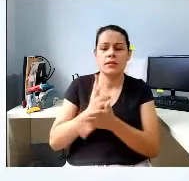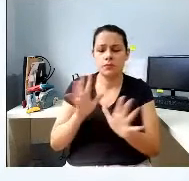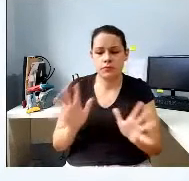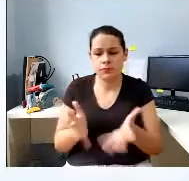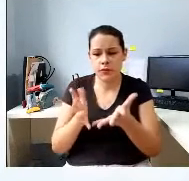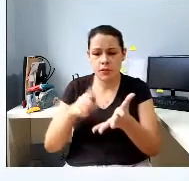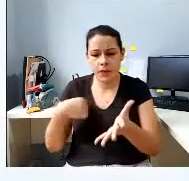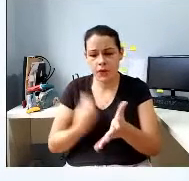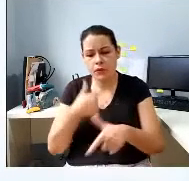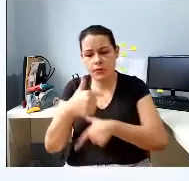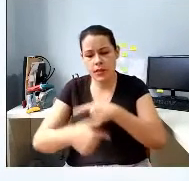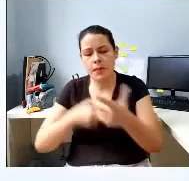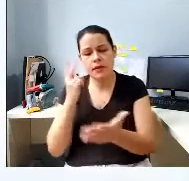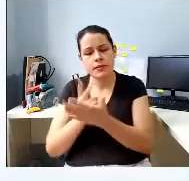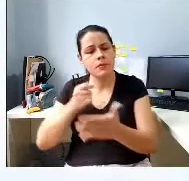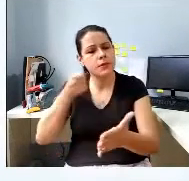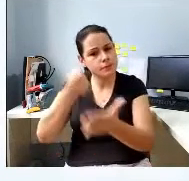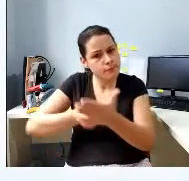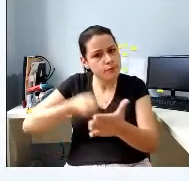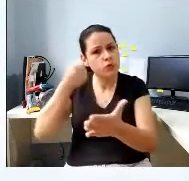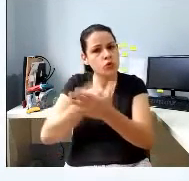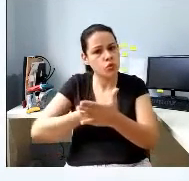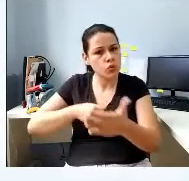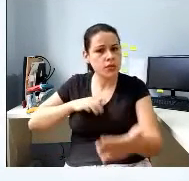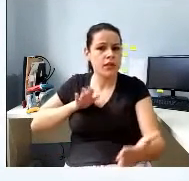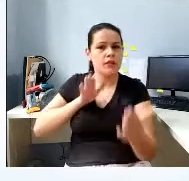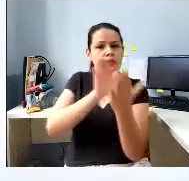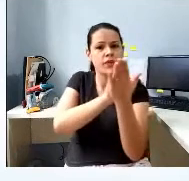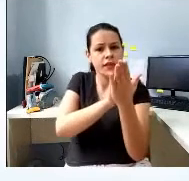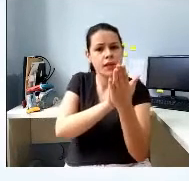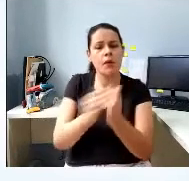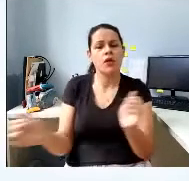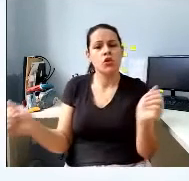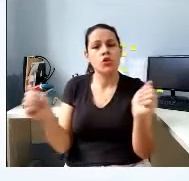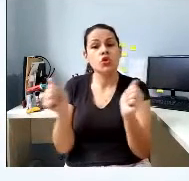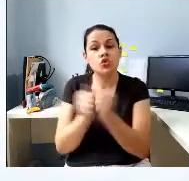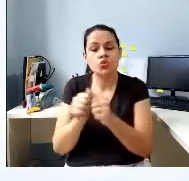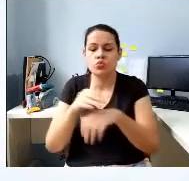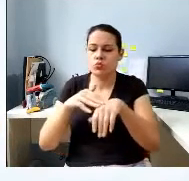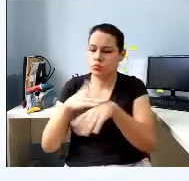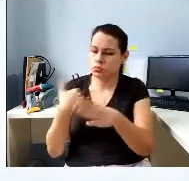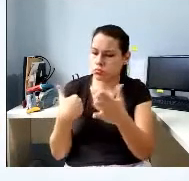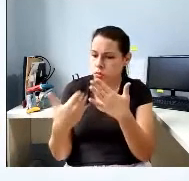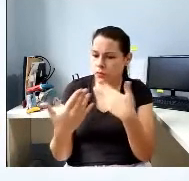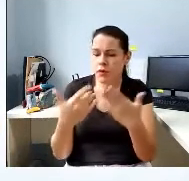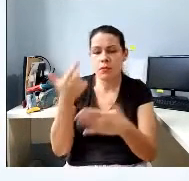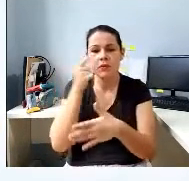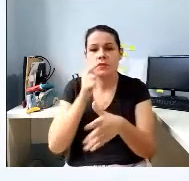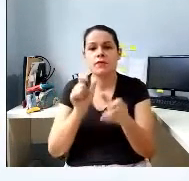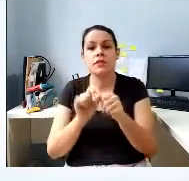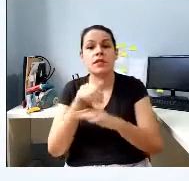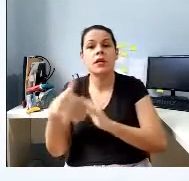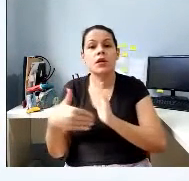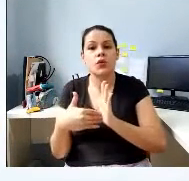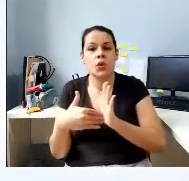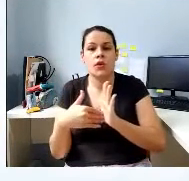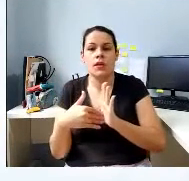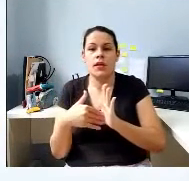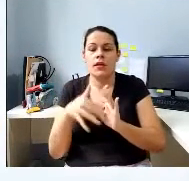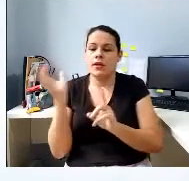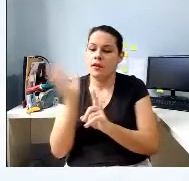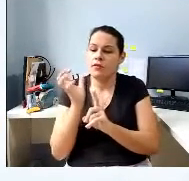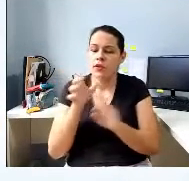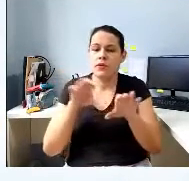trabalhos de resistência, de articulação, para colocar nossa pauta a nível municipal, pressionando o Congresso Nacional